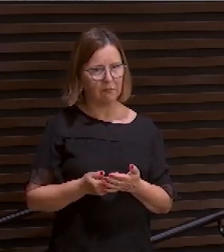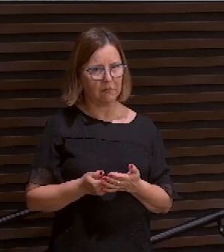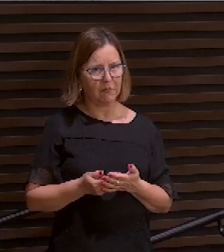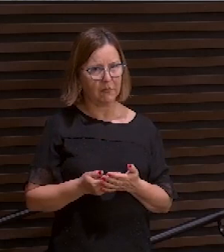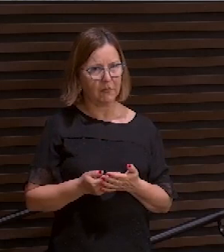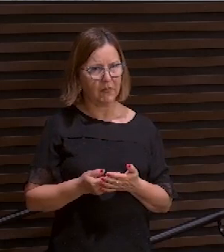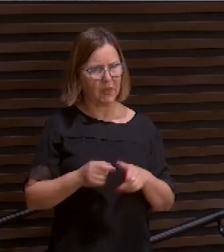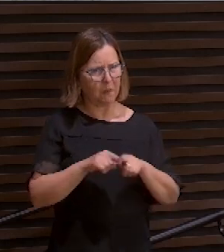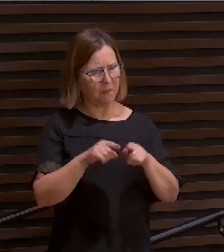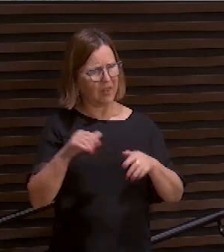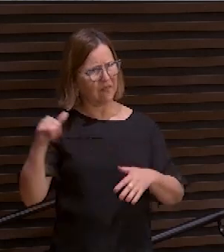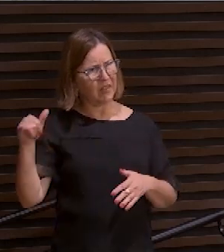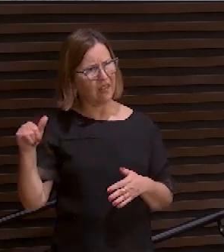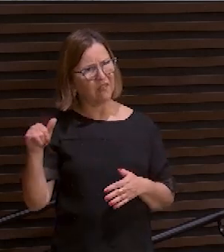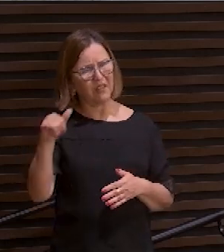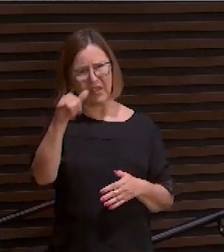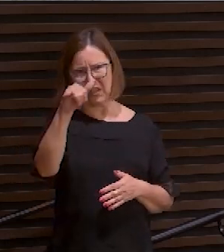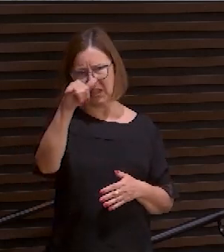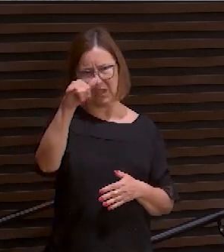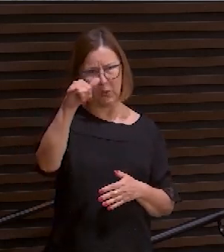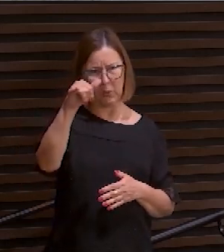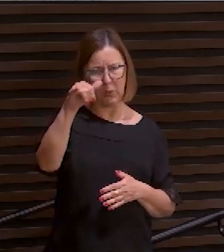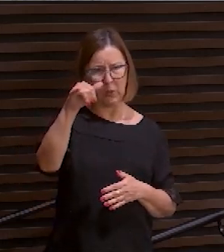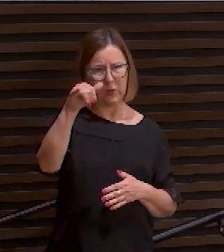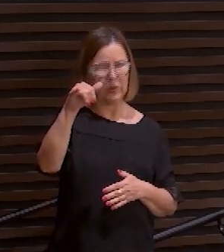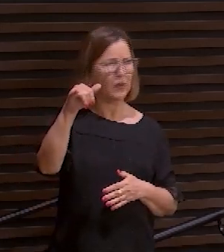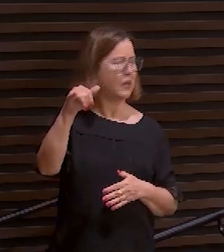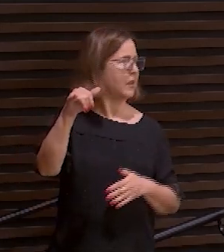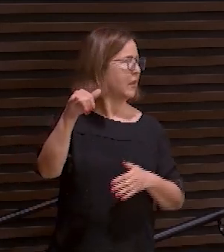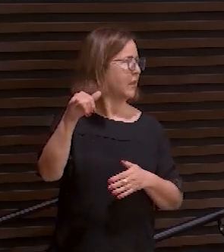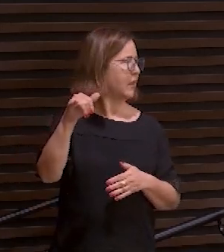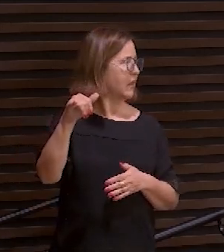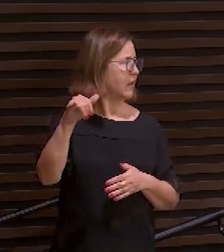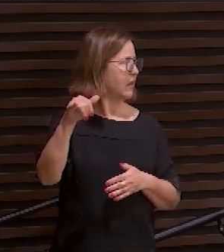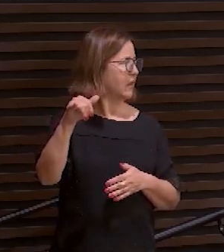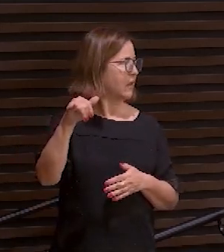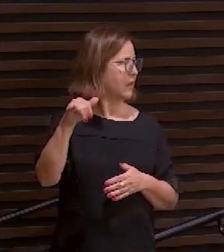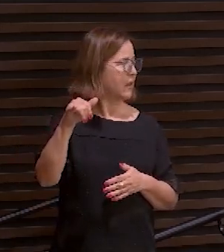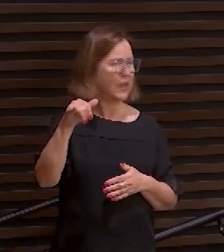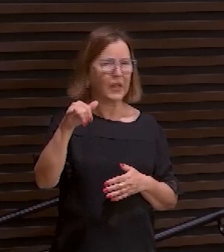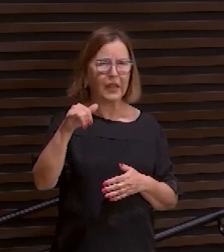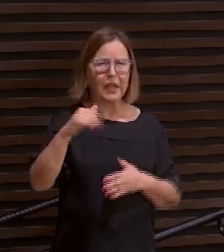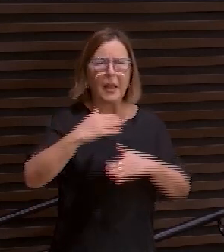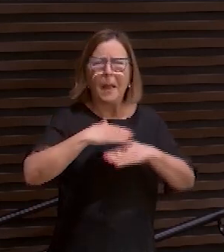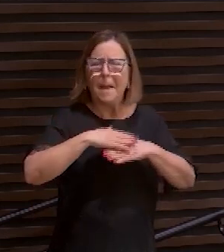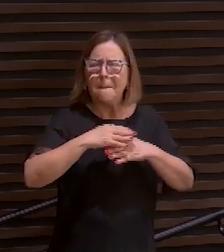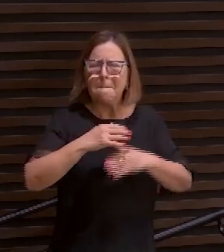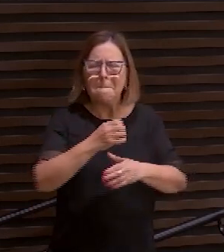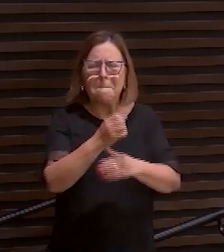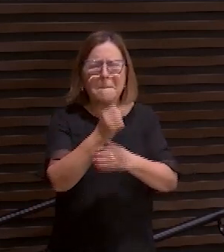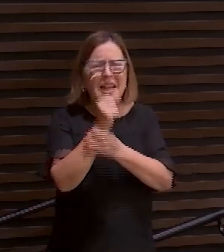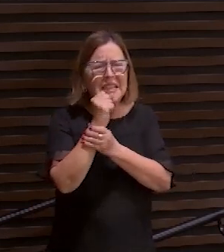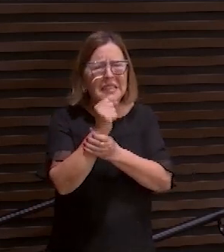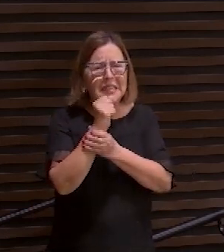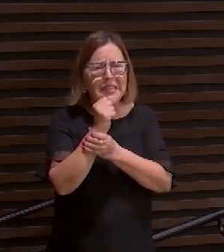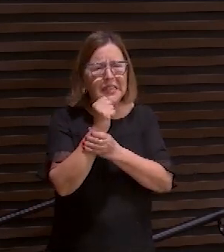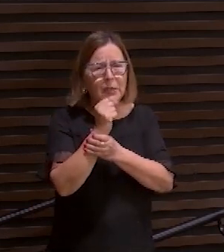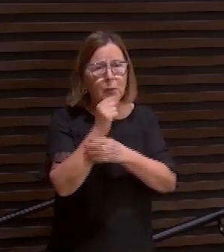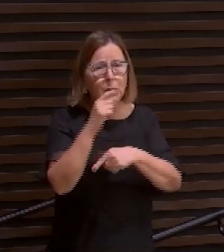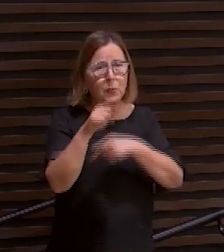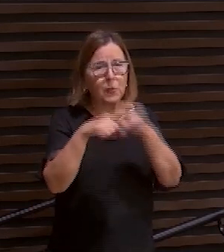Mas o avião é o transporte mais seguro depois do elevador.